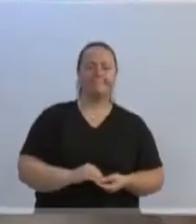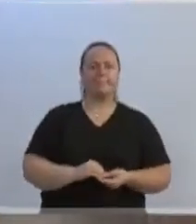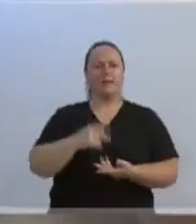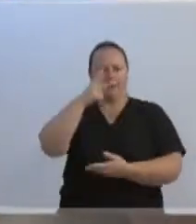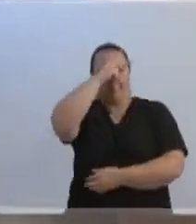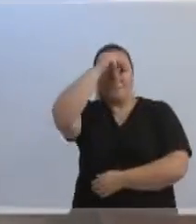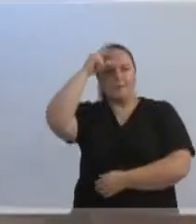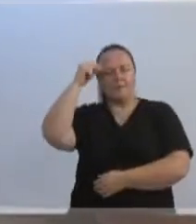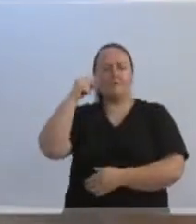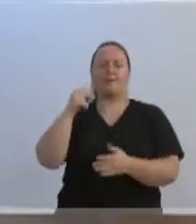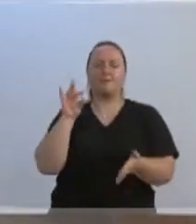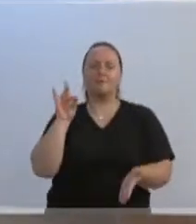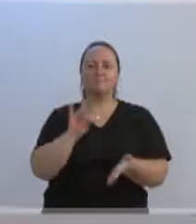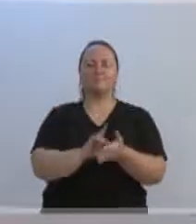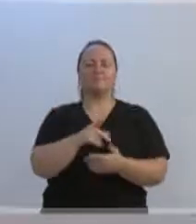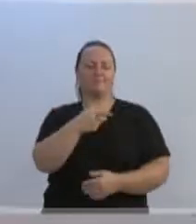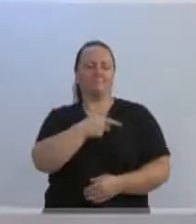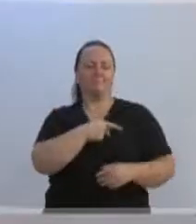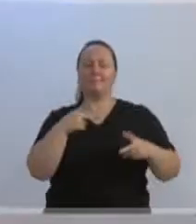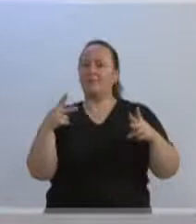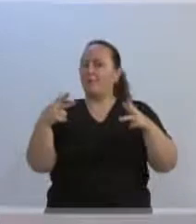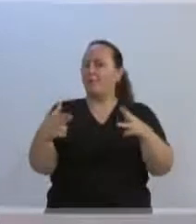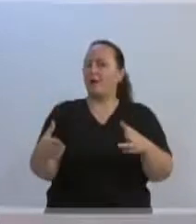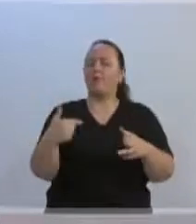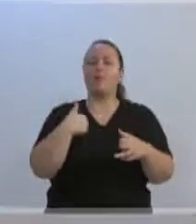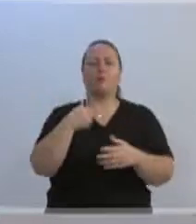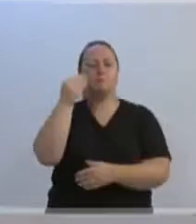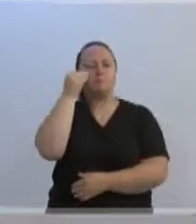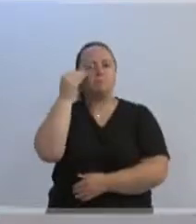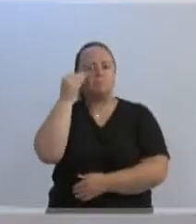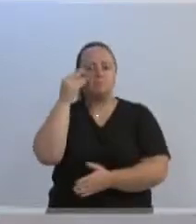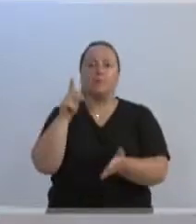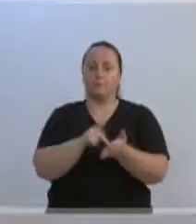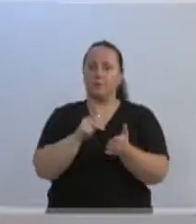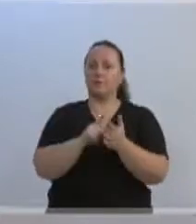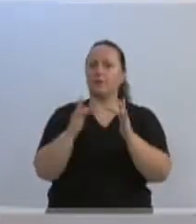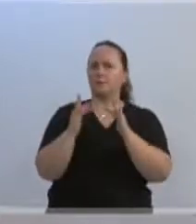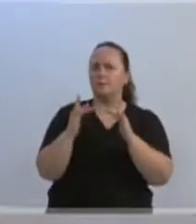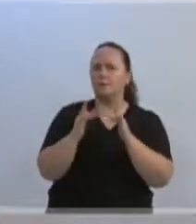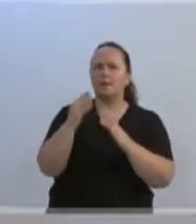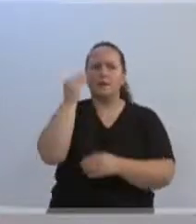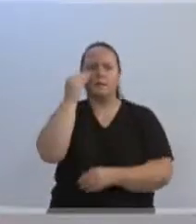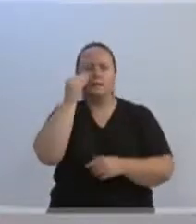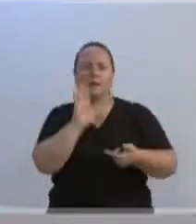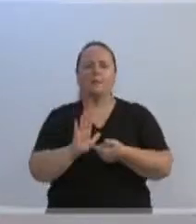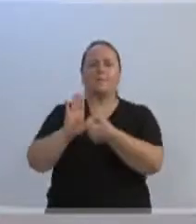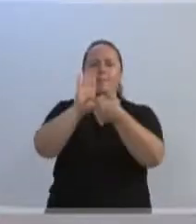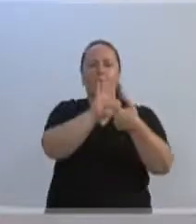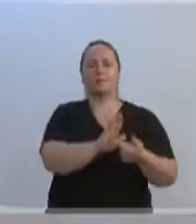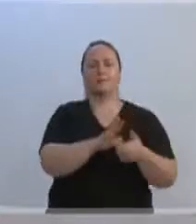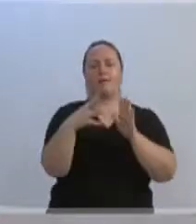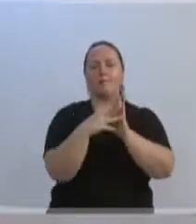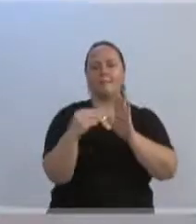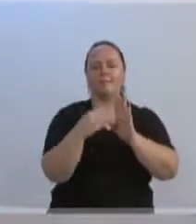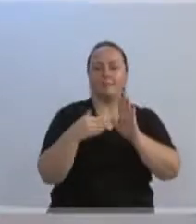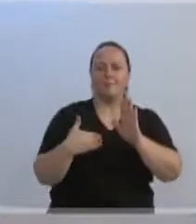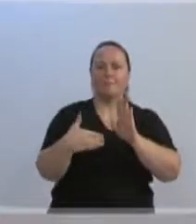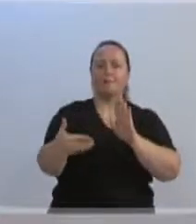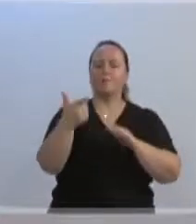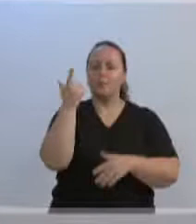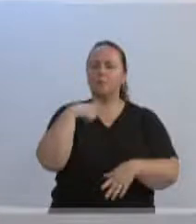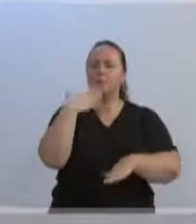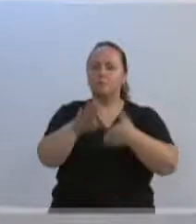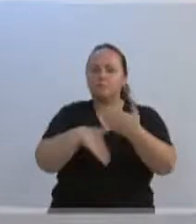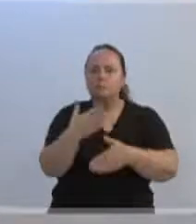é a felicidade de ser do nosso partido e tenho procurado ter esse contato para tentar trazer esse exemplo aqui para blumenau para que a gente consiga avançar